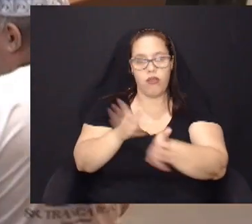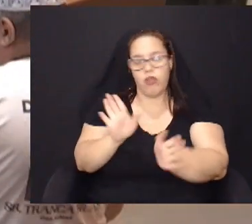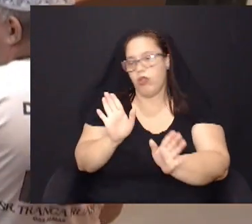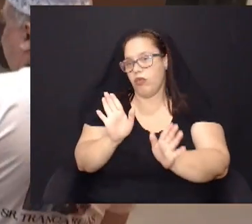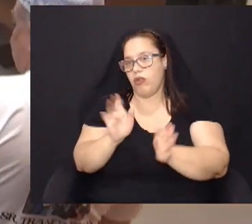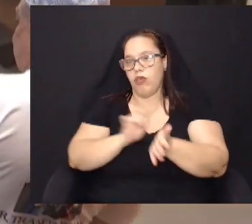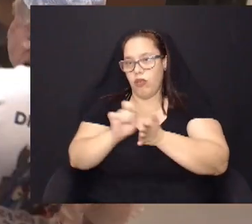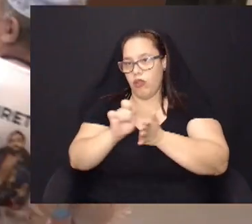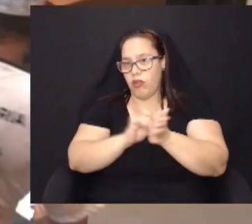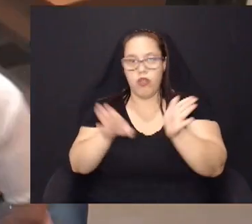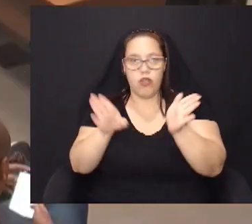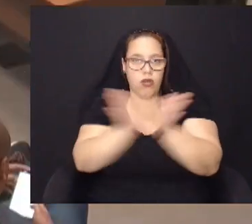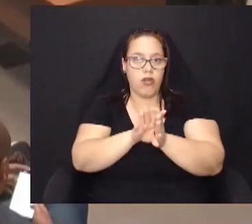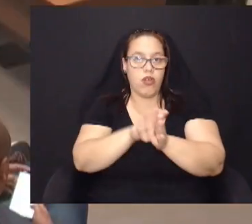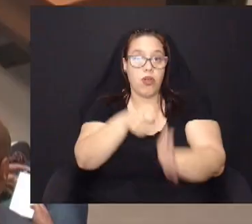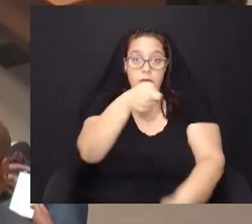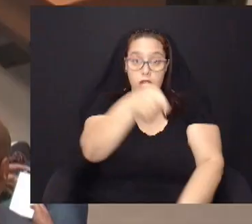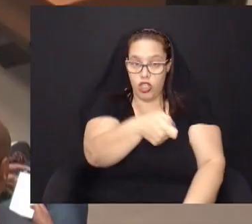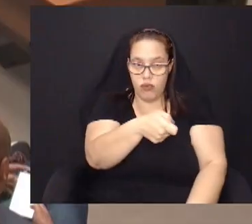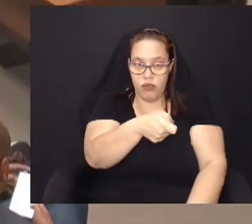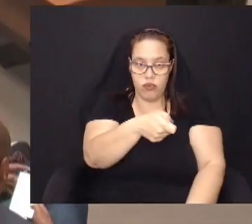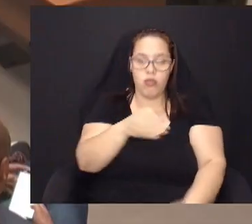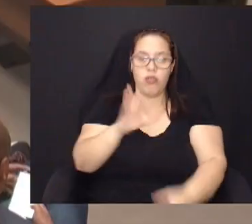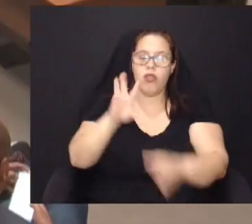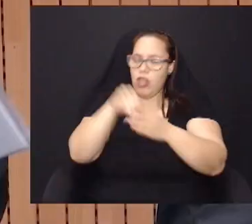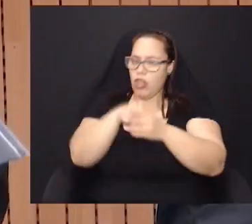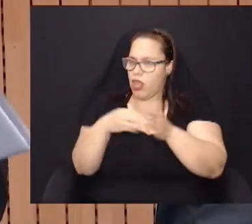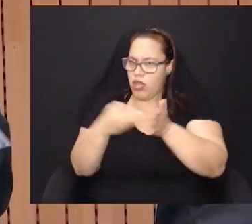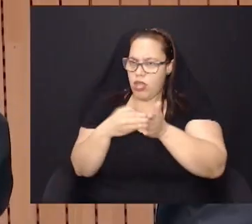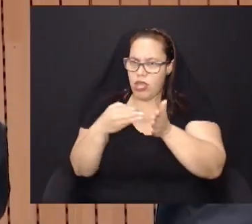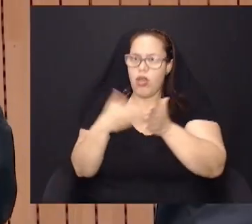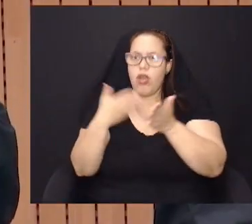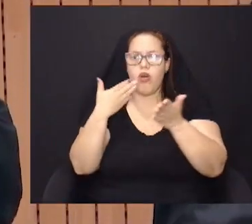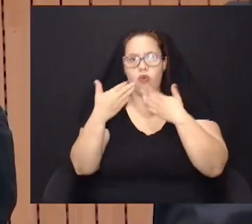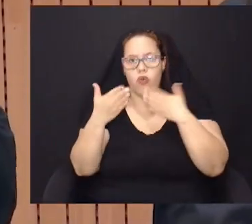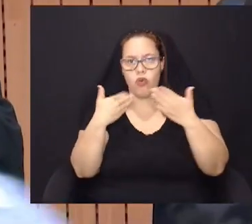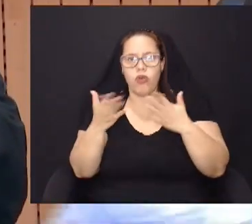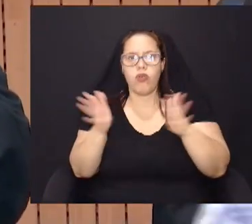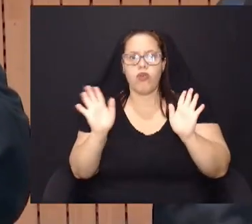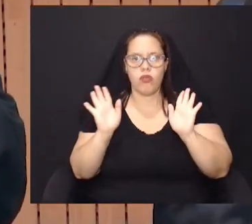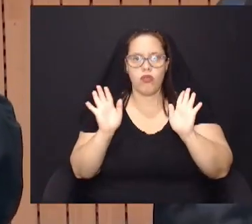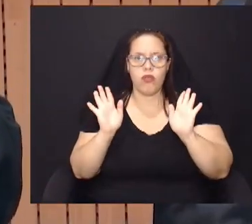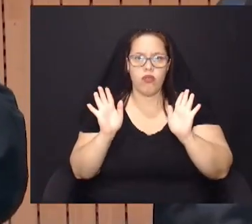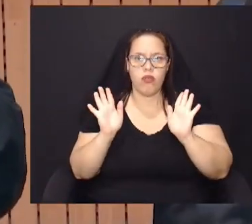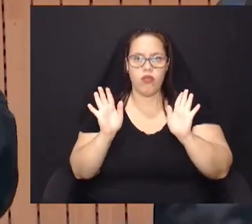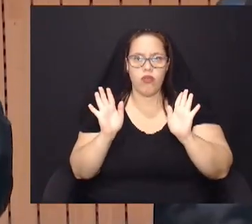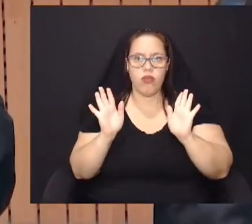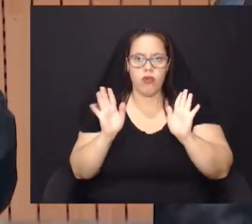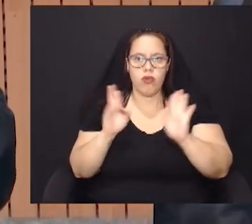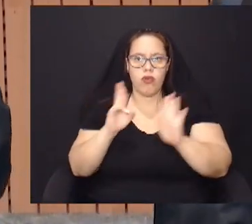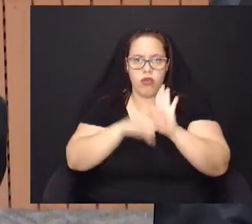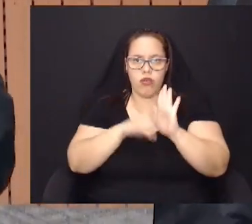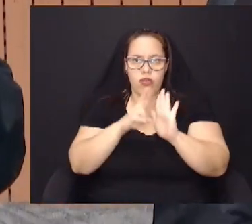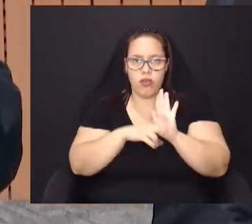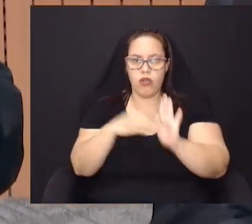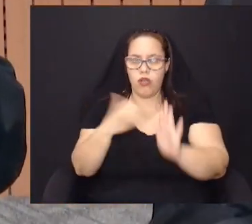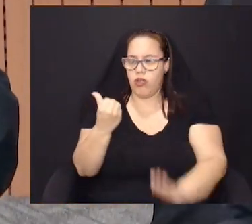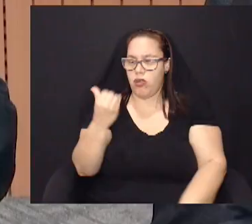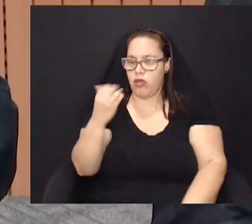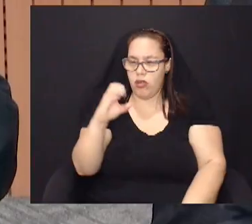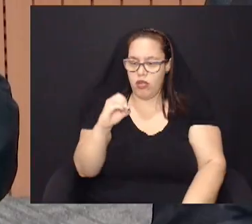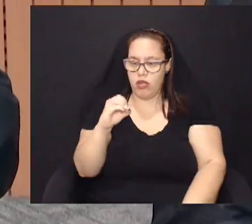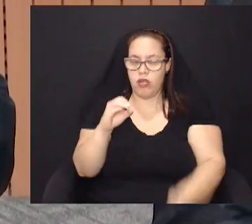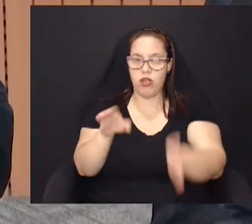ele chegar lá e mediu, está dentro do limite, é conversação, mas é conversação, vamos falar que a norma coloca lá 60 decibéis, ele chegou lá,